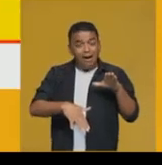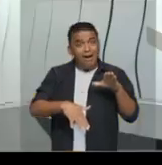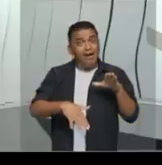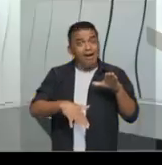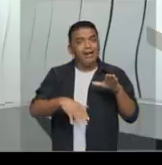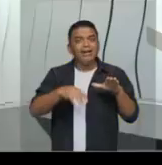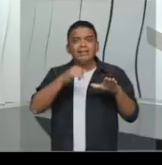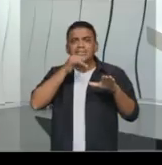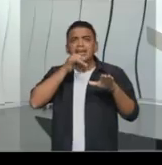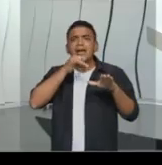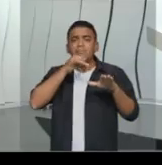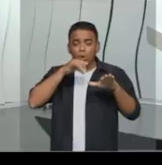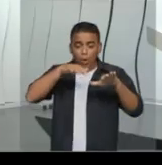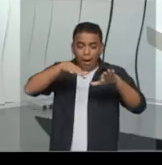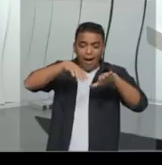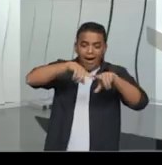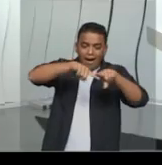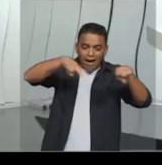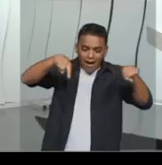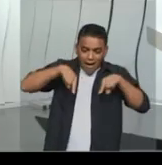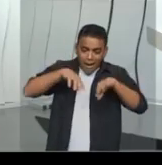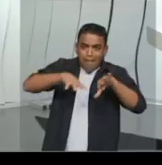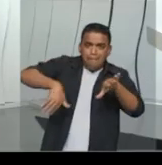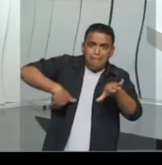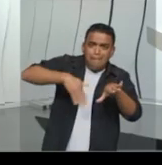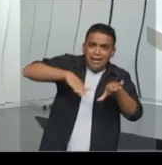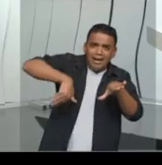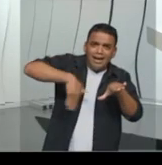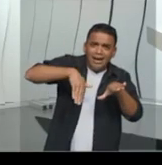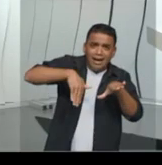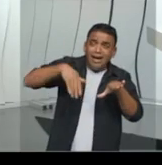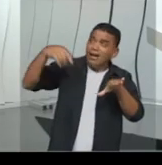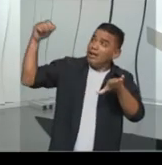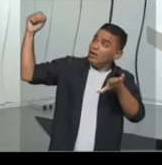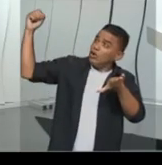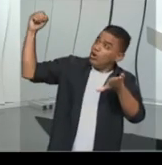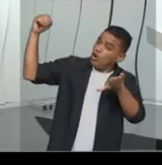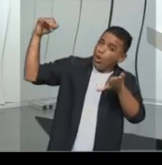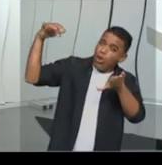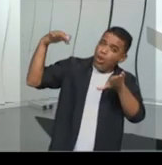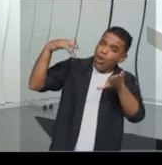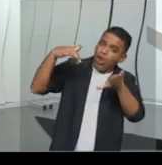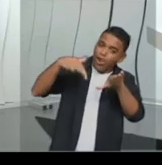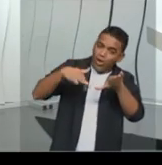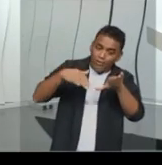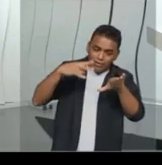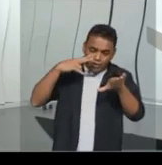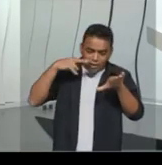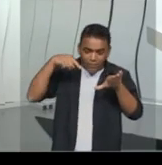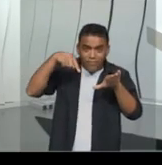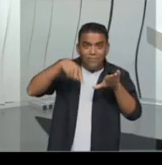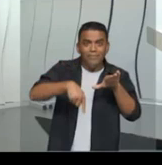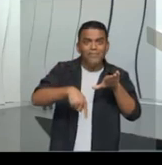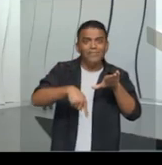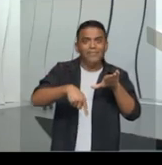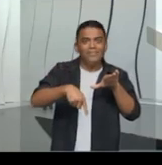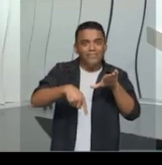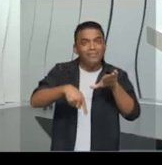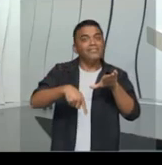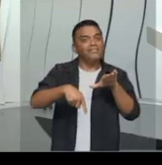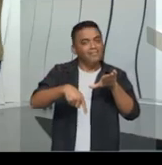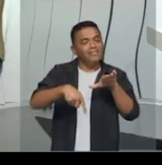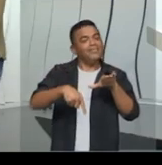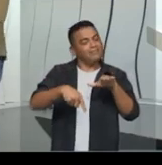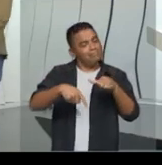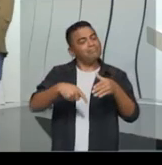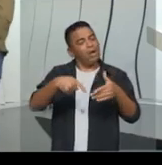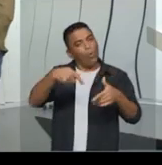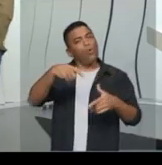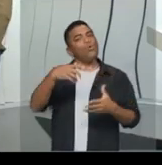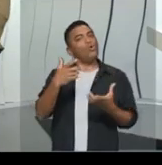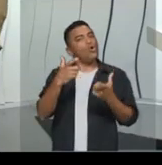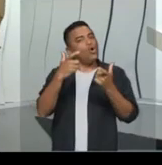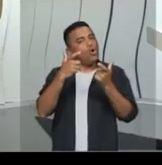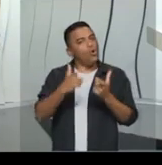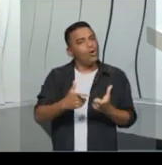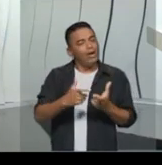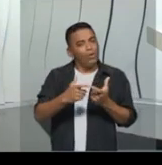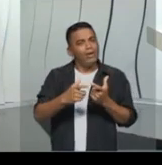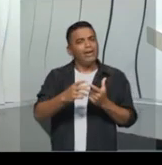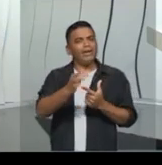uma piscina. Você consegue perceber que a luz consegue atravessar aquele meio. Esse meio, ele vai ser chamado de